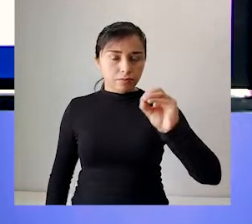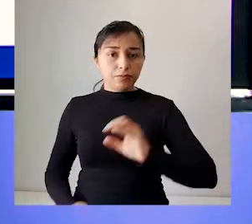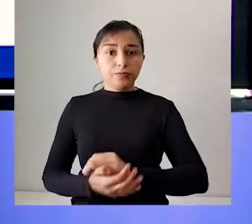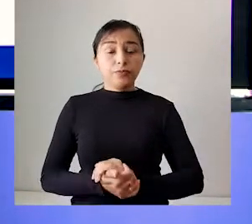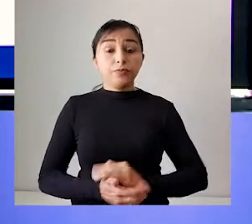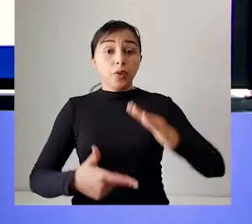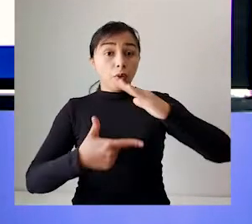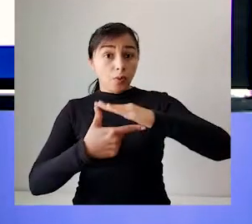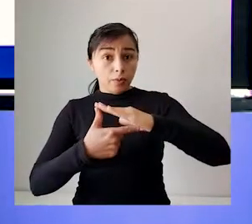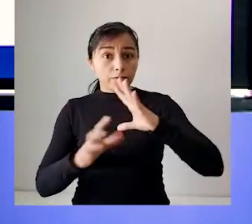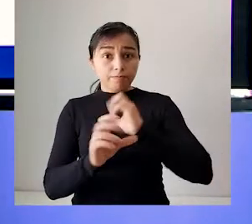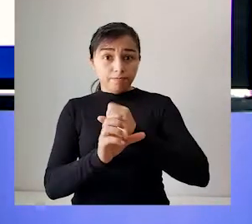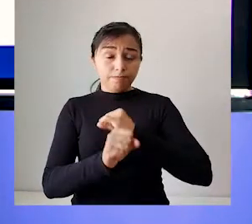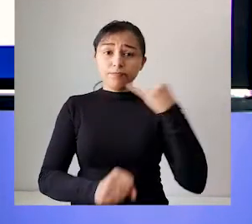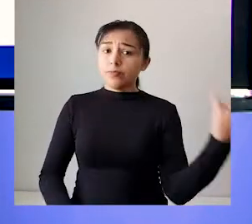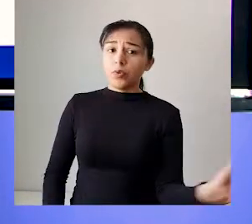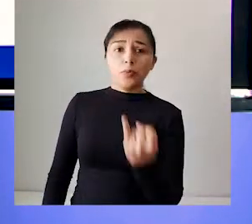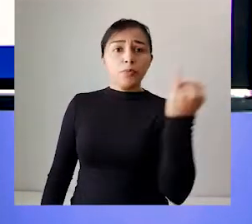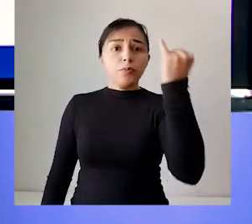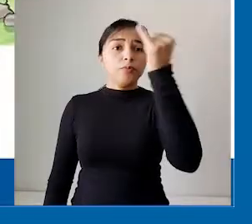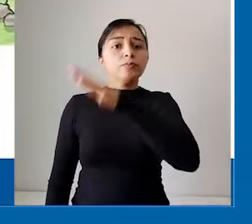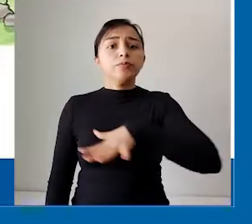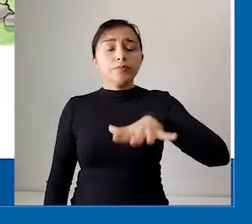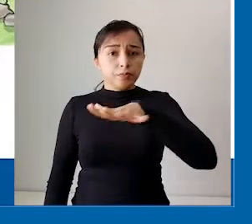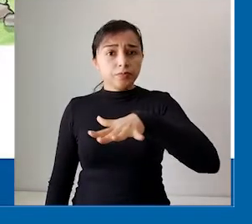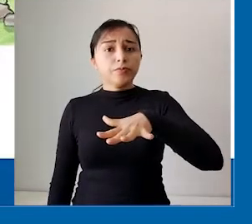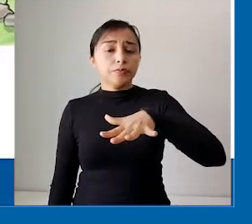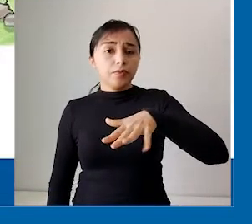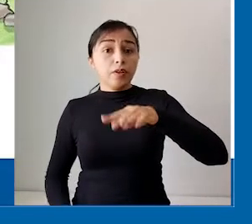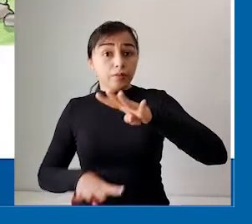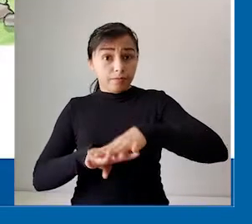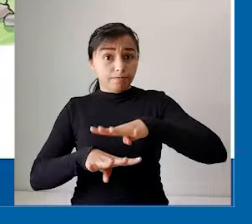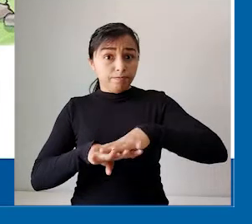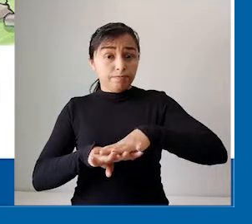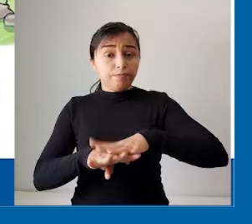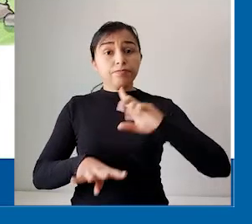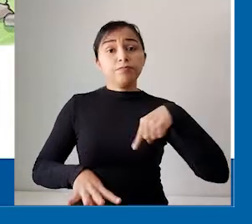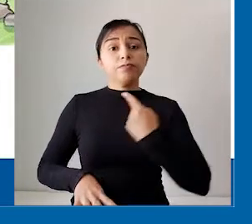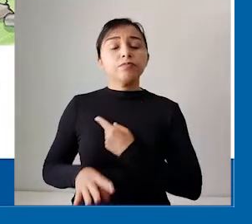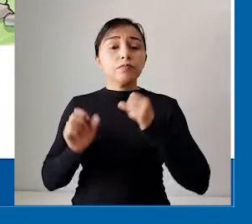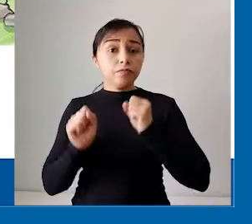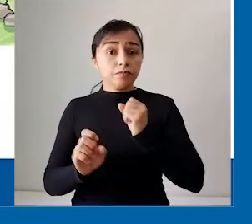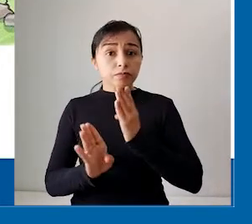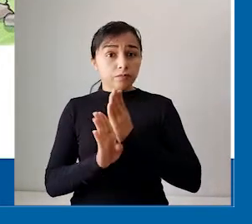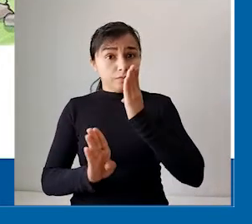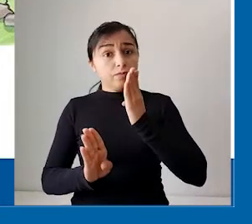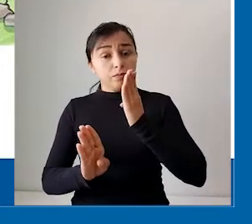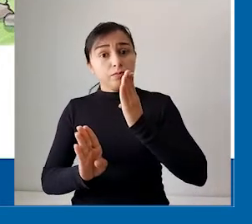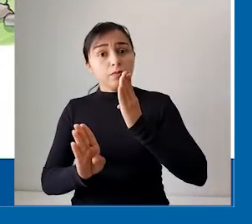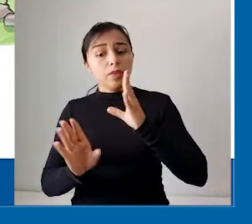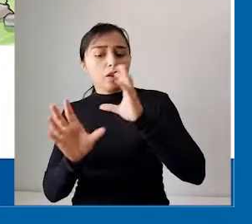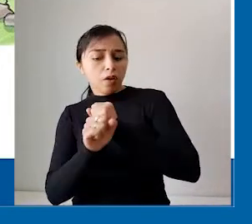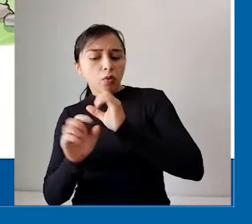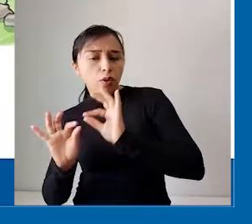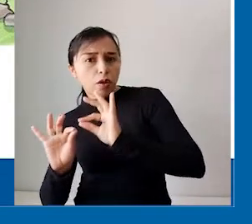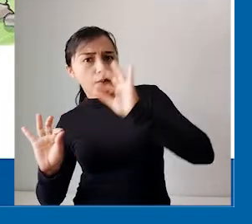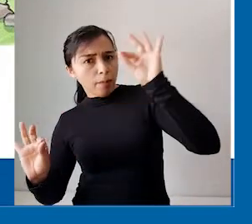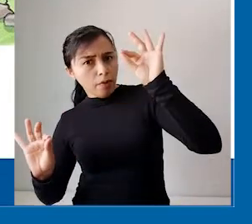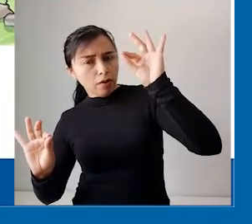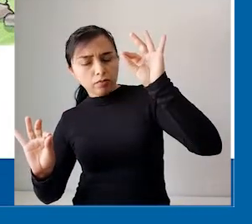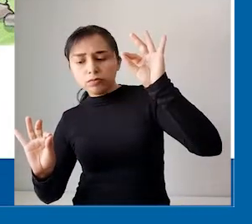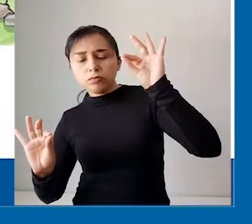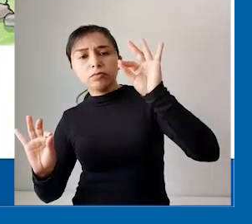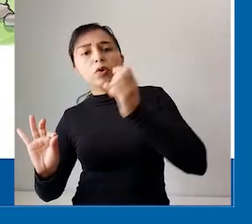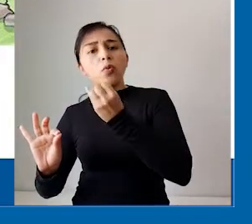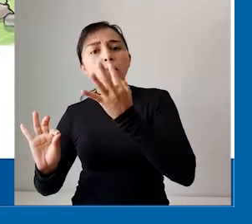das mais importantes descobertas da matemática. Com ele, pode-se descobrir a medida de um lado de um